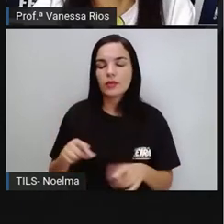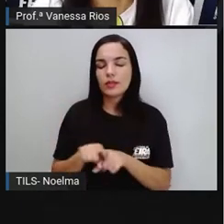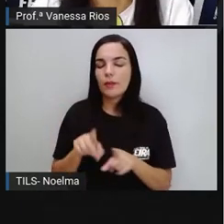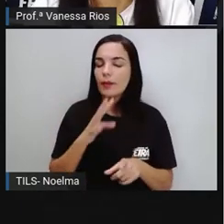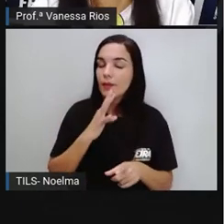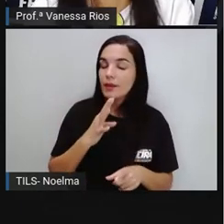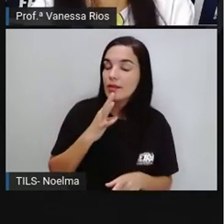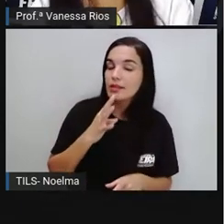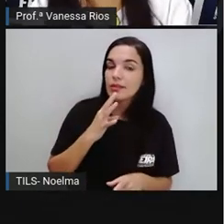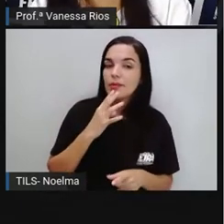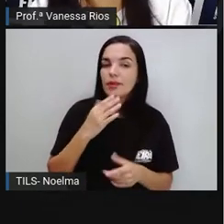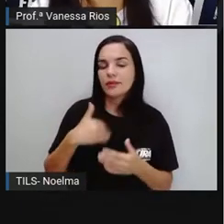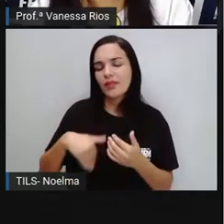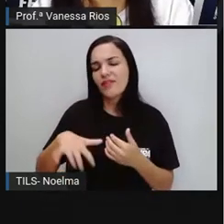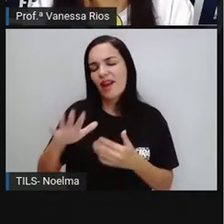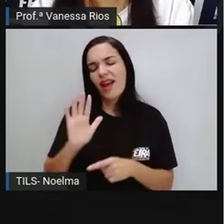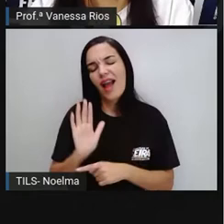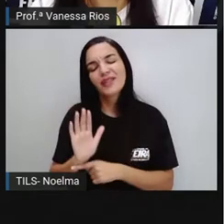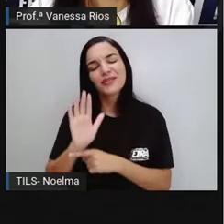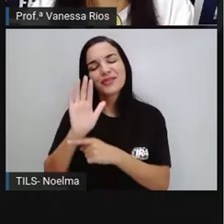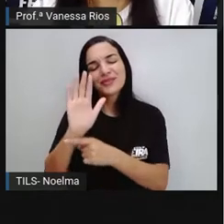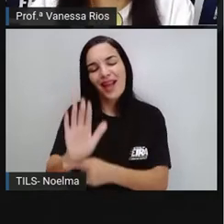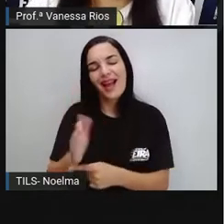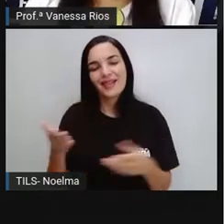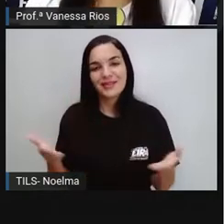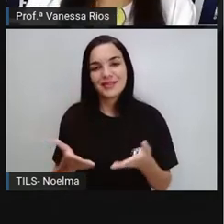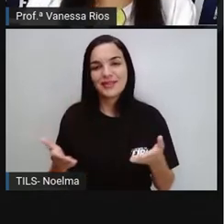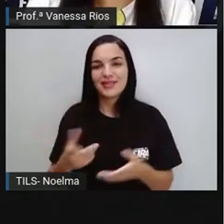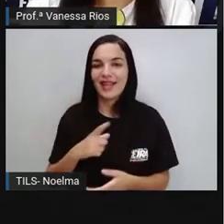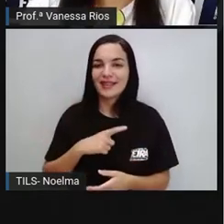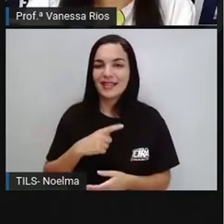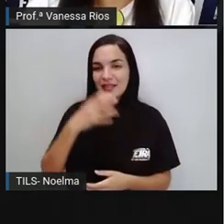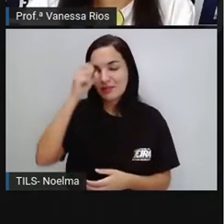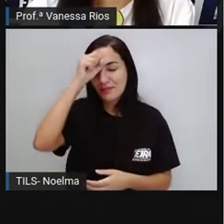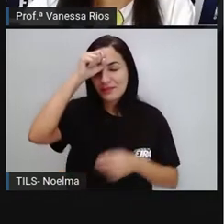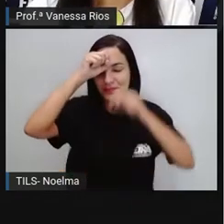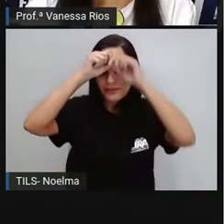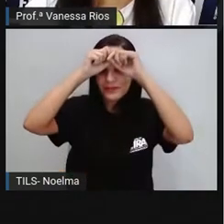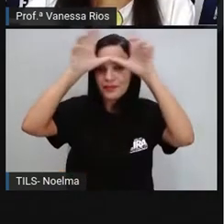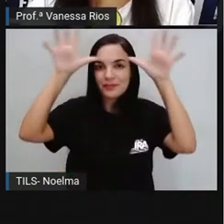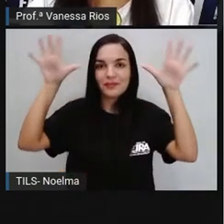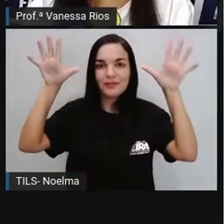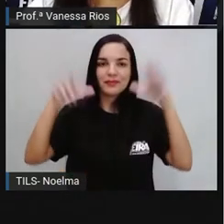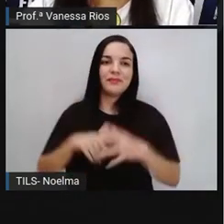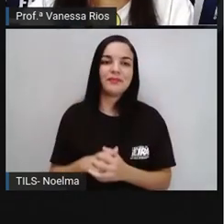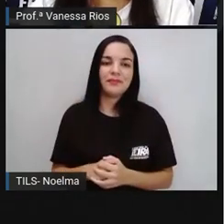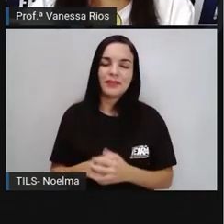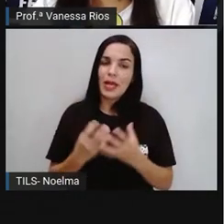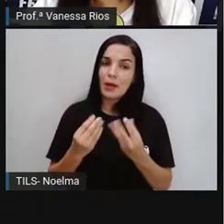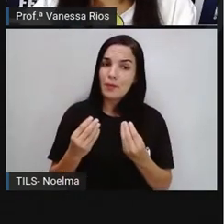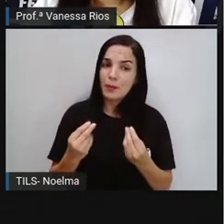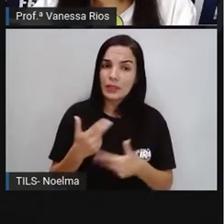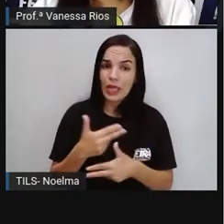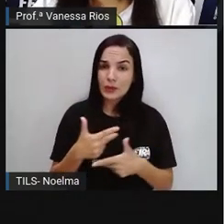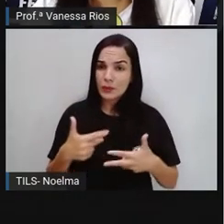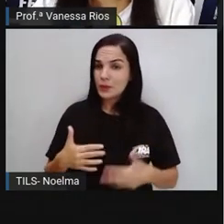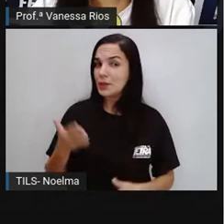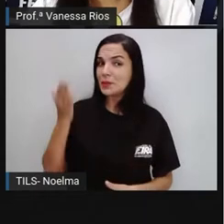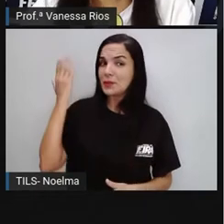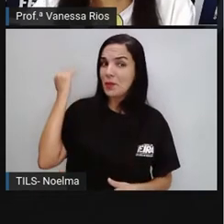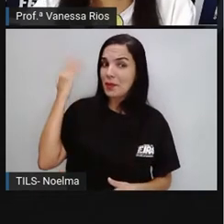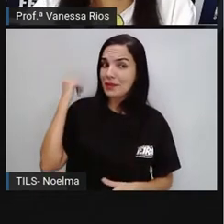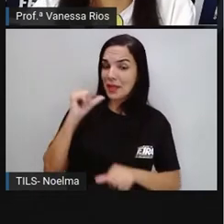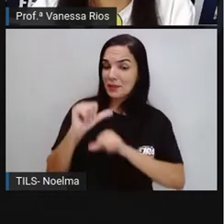conhecimento que vão nos ajudar nos dias de hoje. E aí muitos itens do